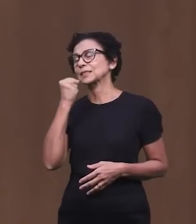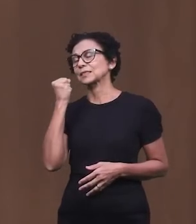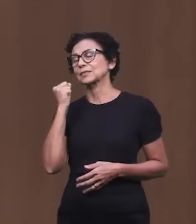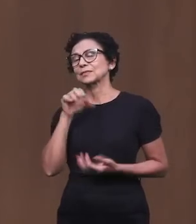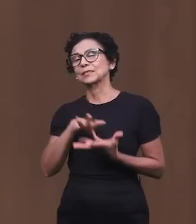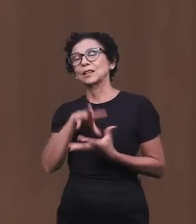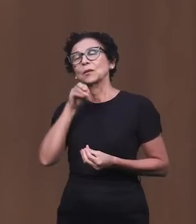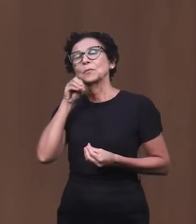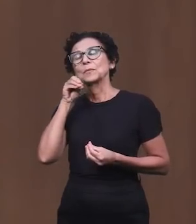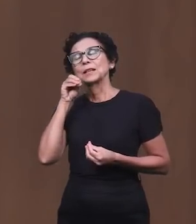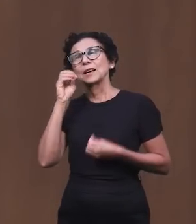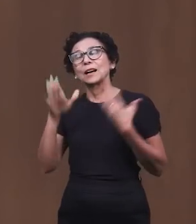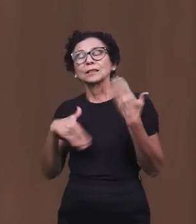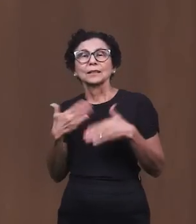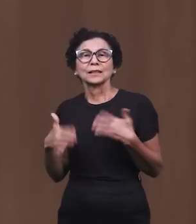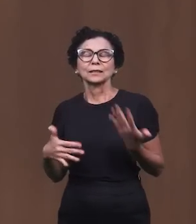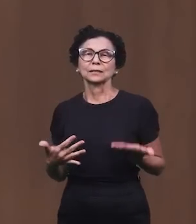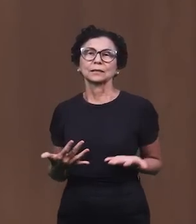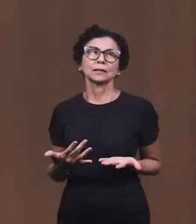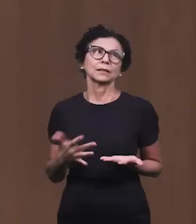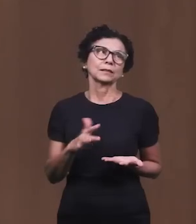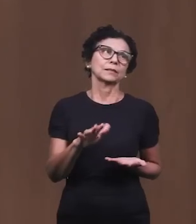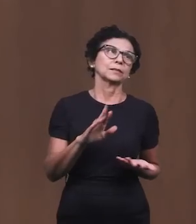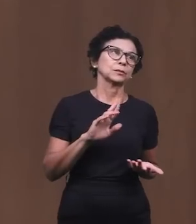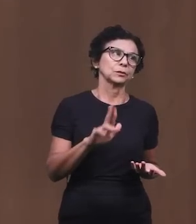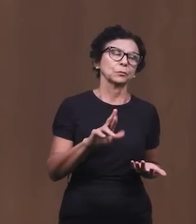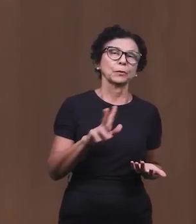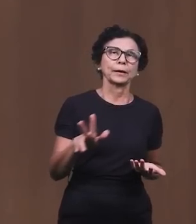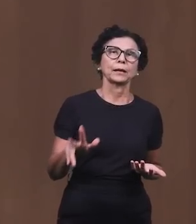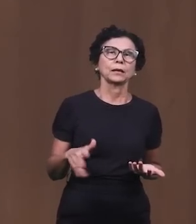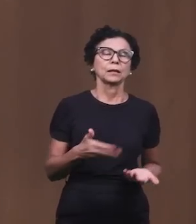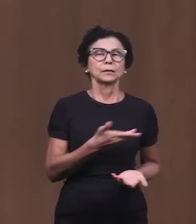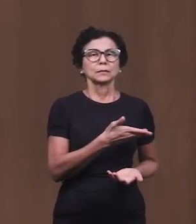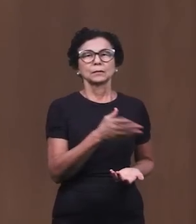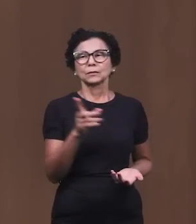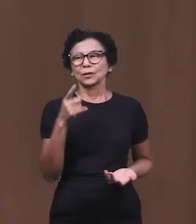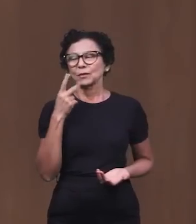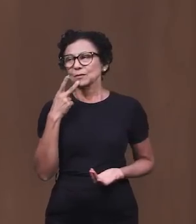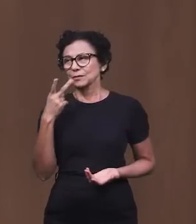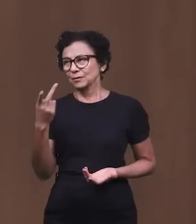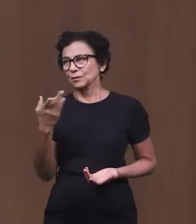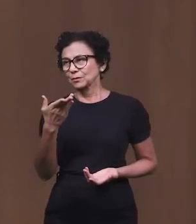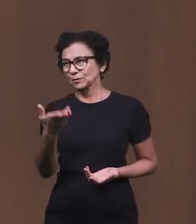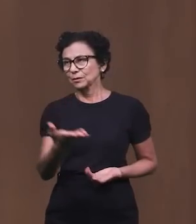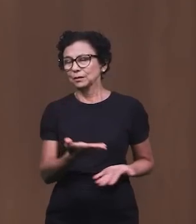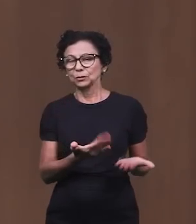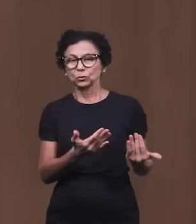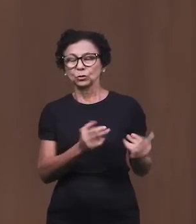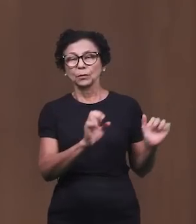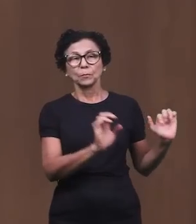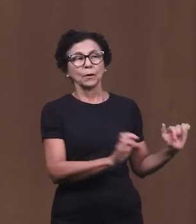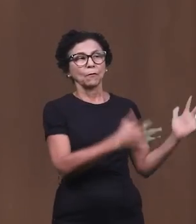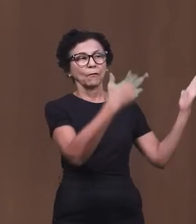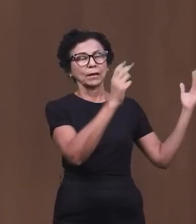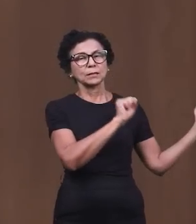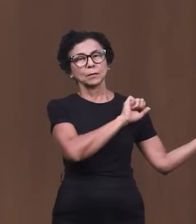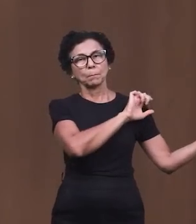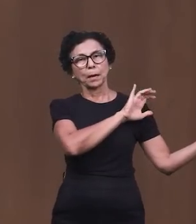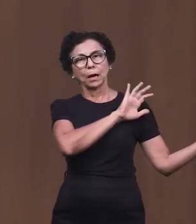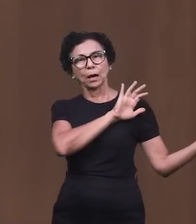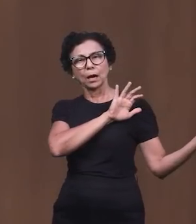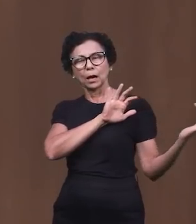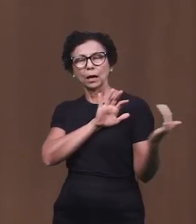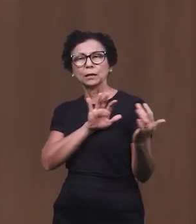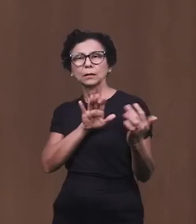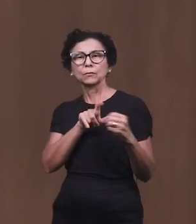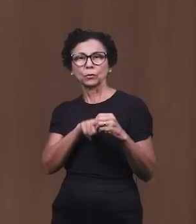aí desses jovens voltando de uma festa. Não é esta alegria que o Senhor está falando aqui. É a alegria que toca a